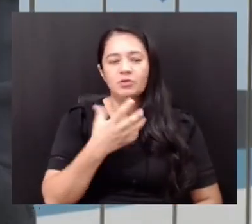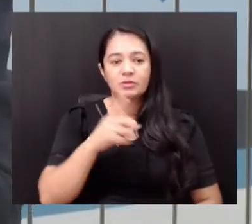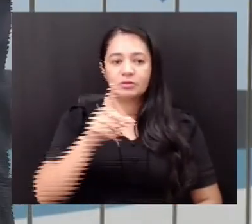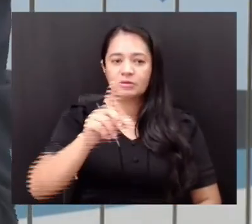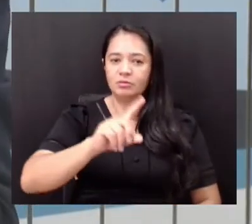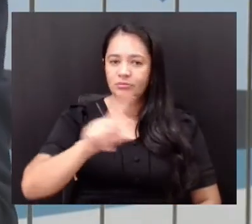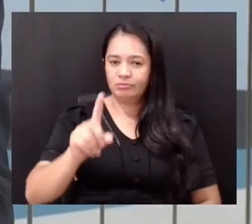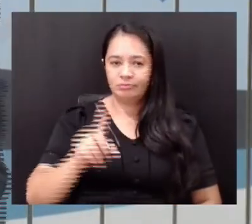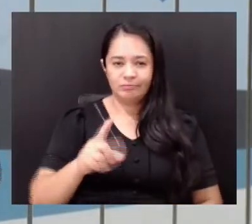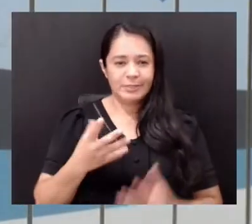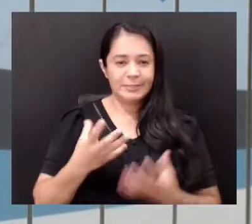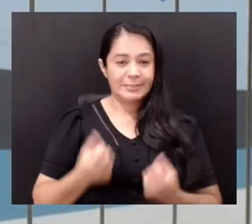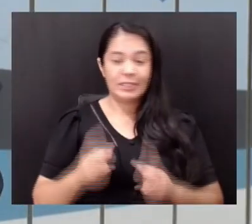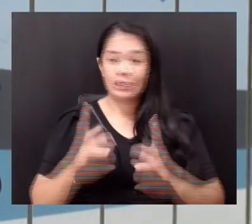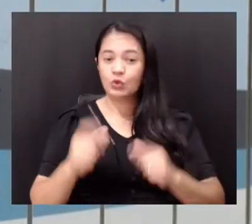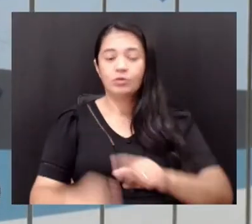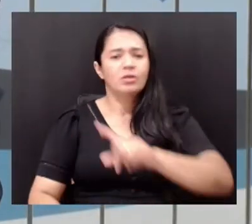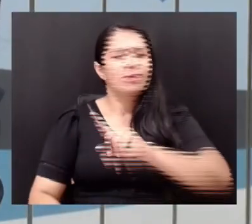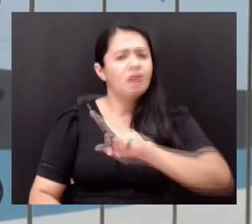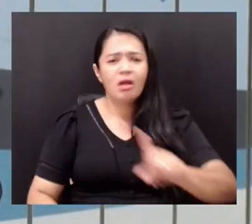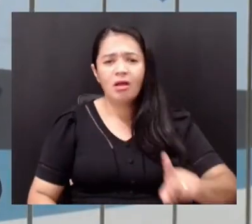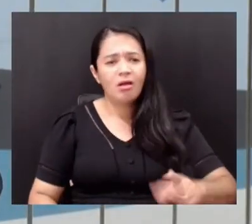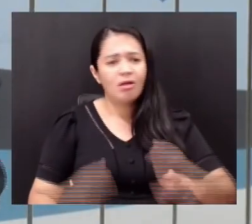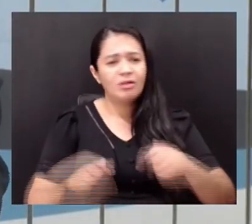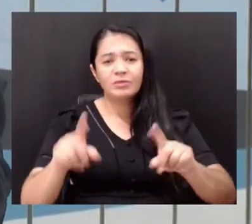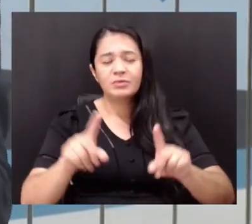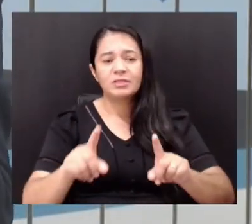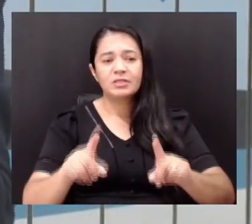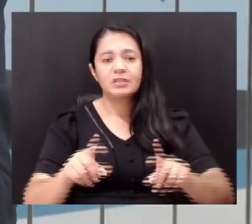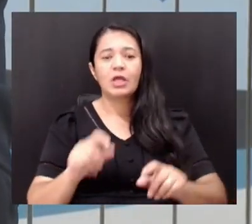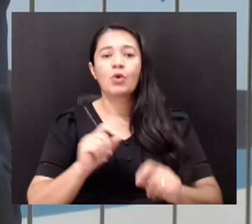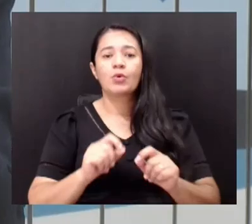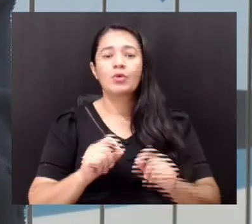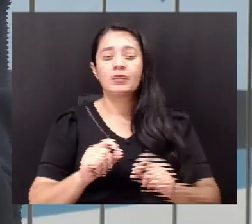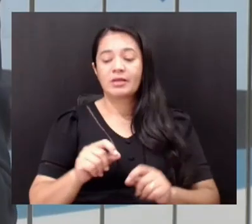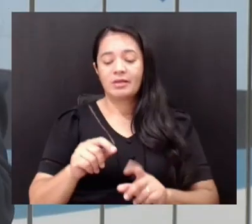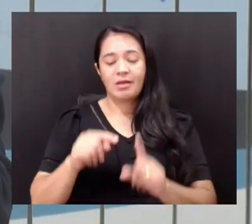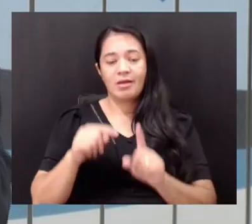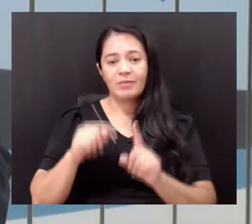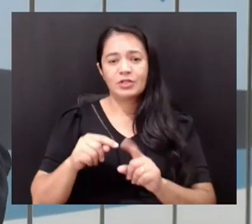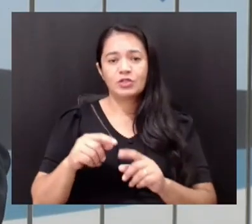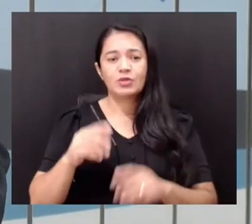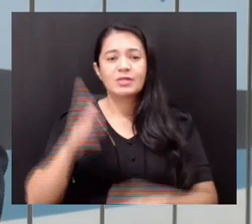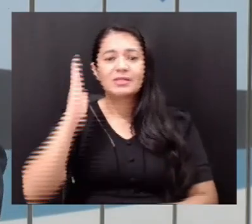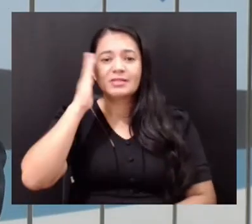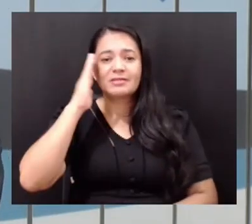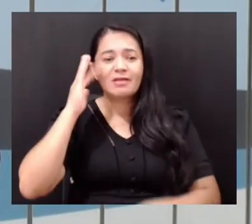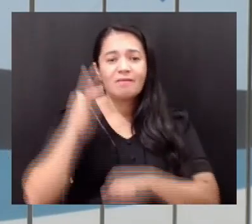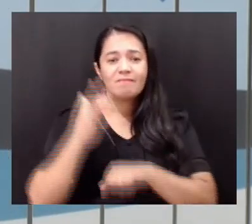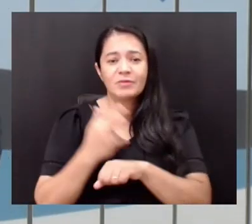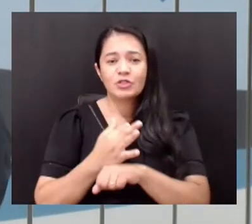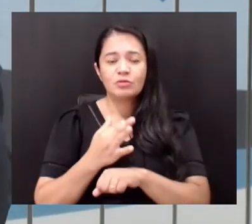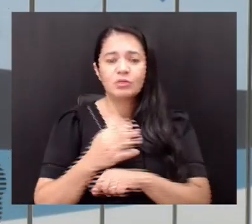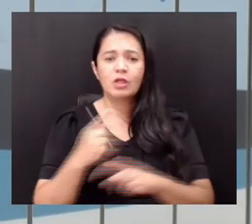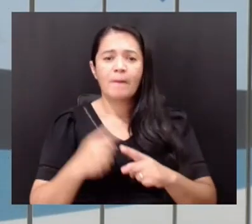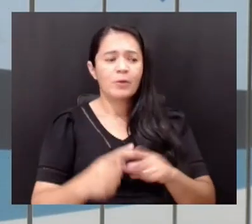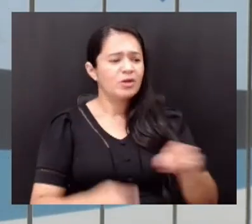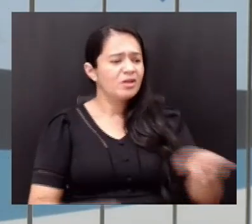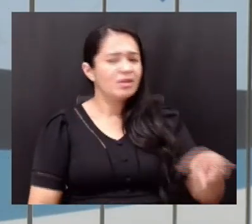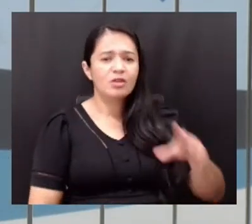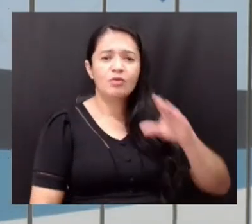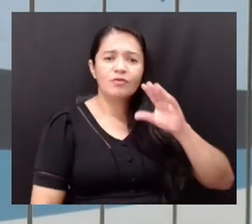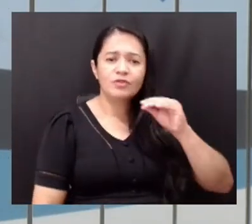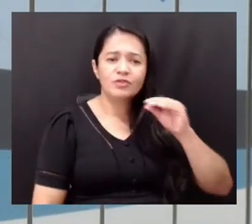tudo, não. É a pessoa que tem a tolerância e para entender por que o funcionário está colocando aquilo. Ele tem muito a